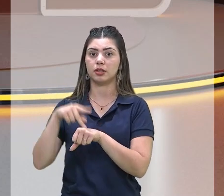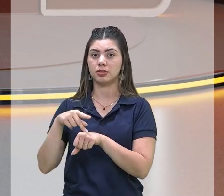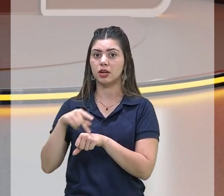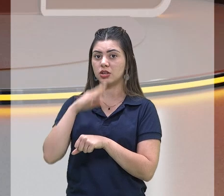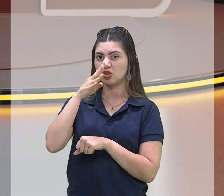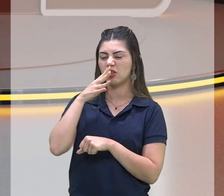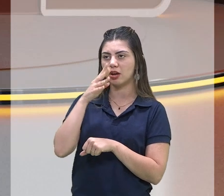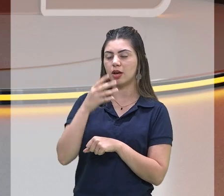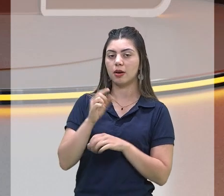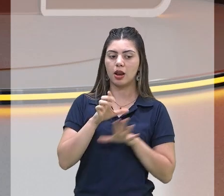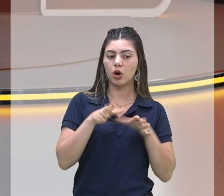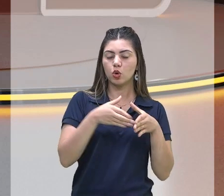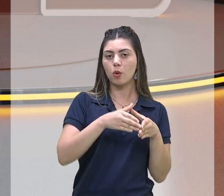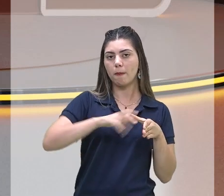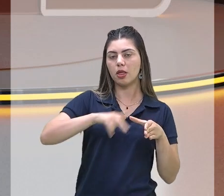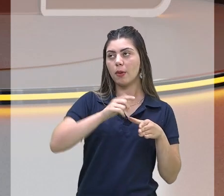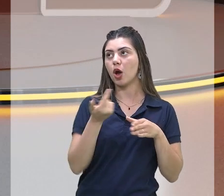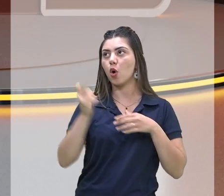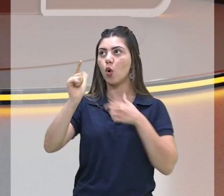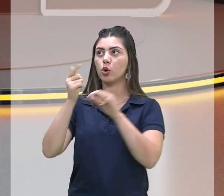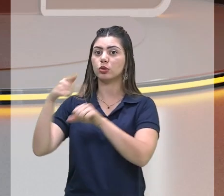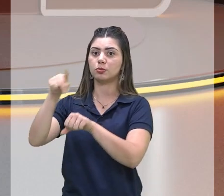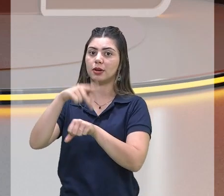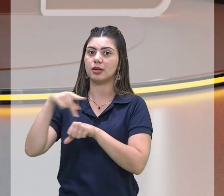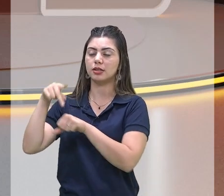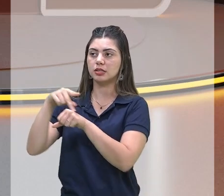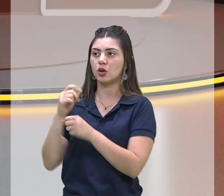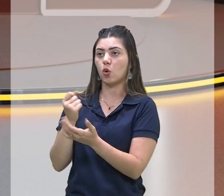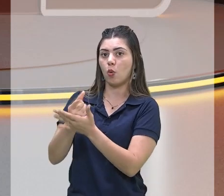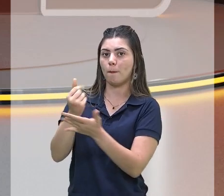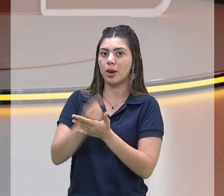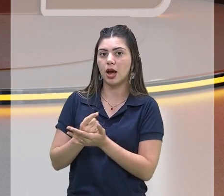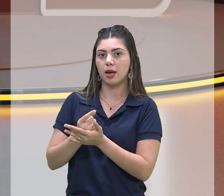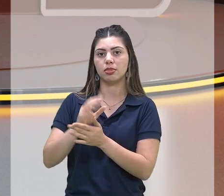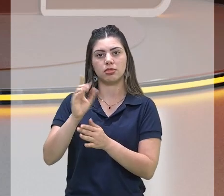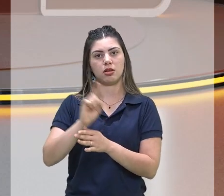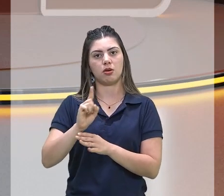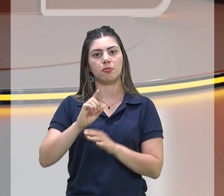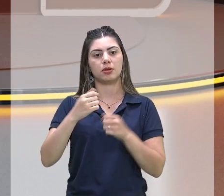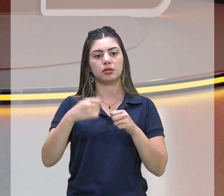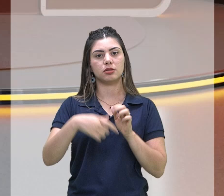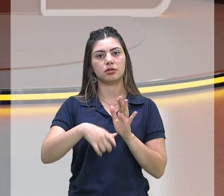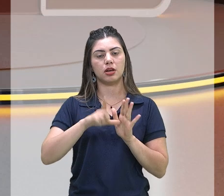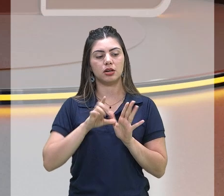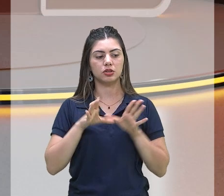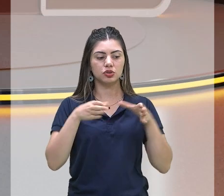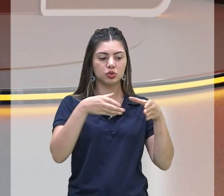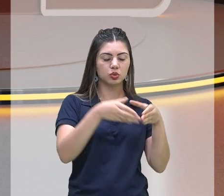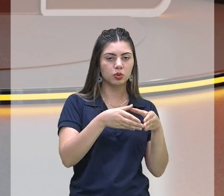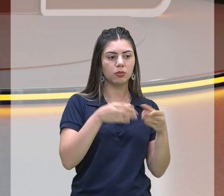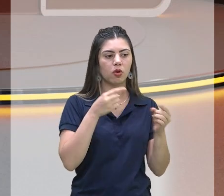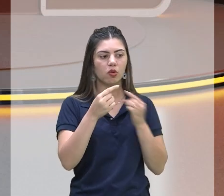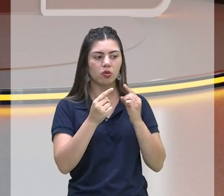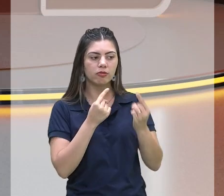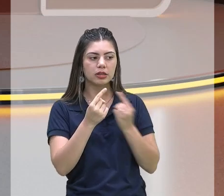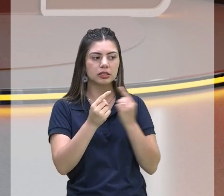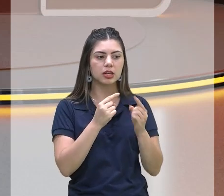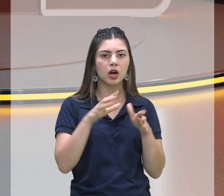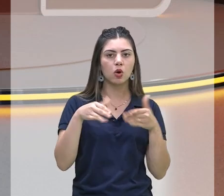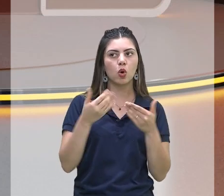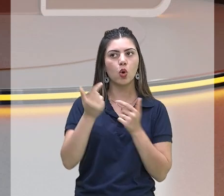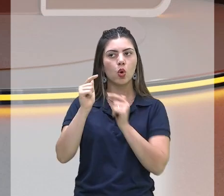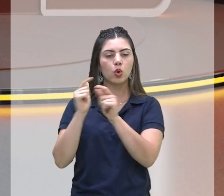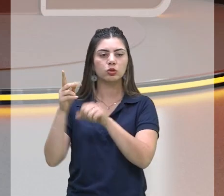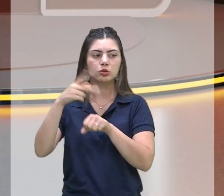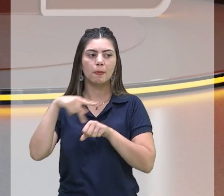jeito, não, tá? Tem que conversar com os países que fazem parte ali, adotando uma tarifa, né? Para os países